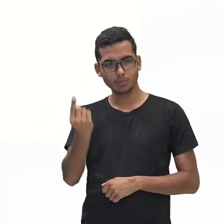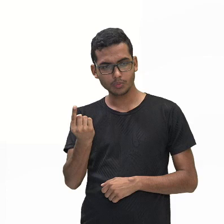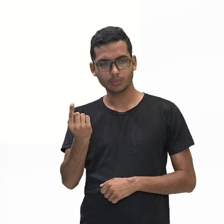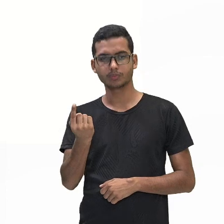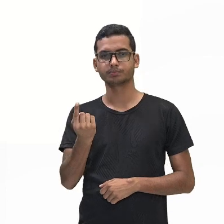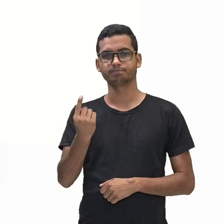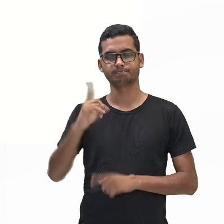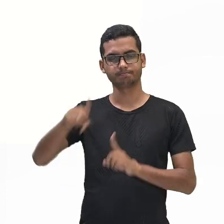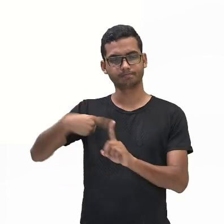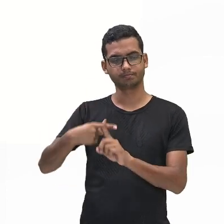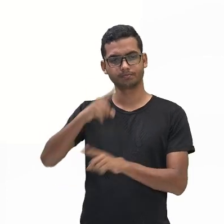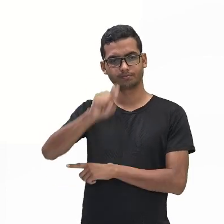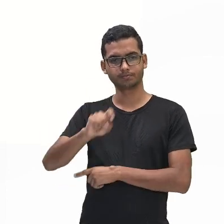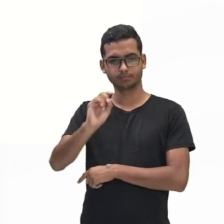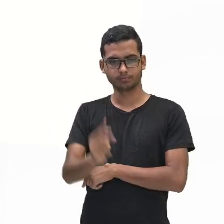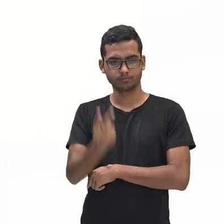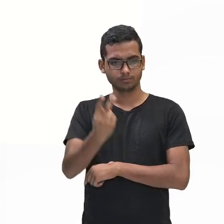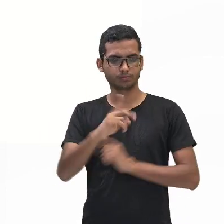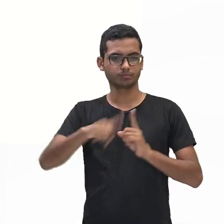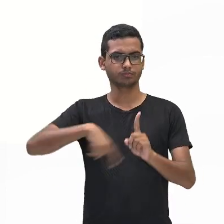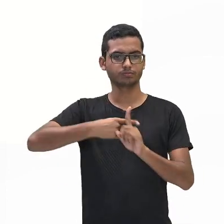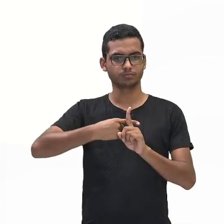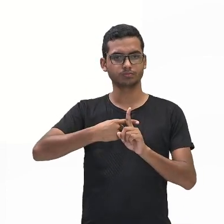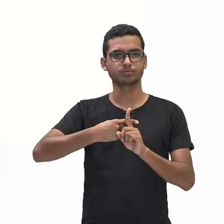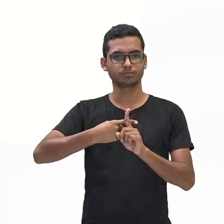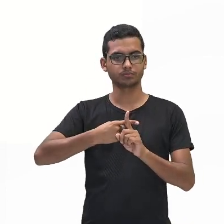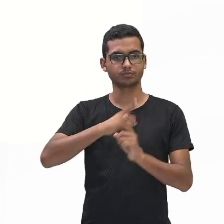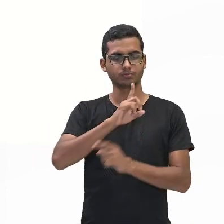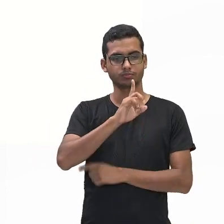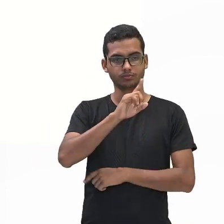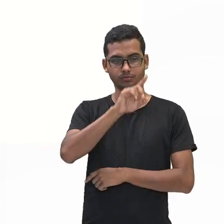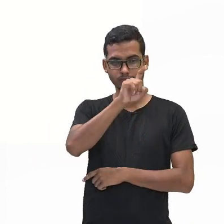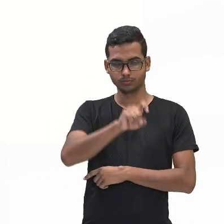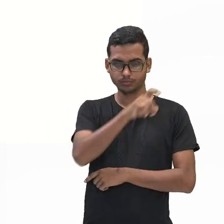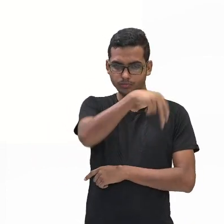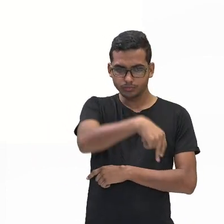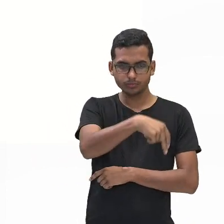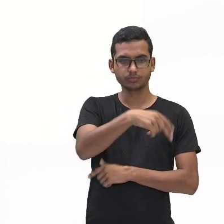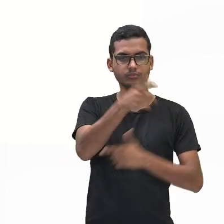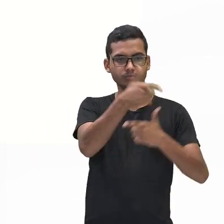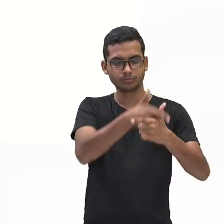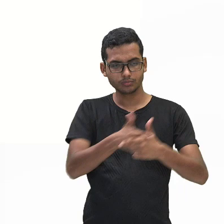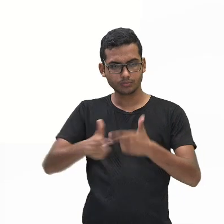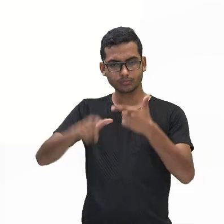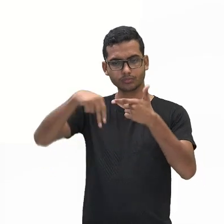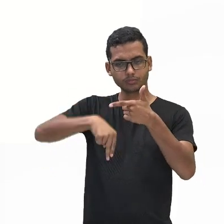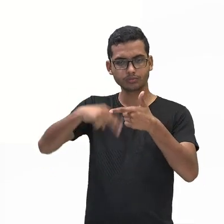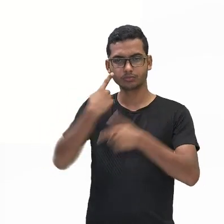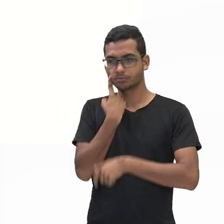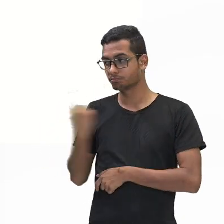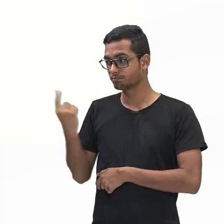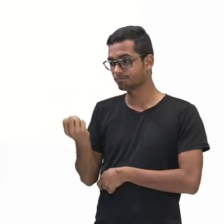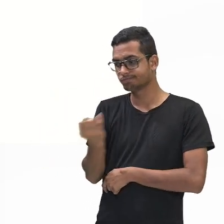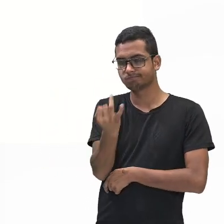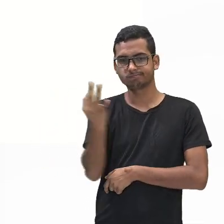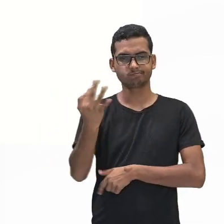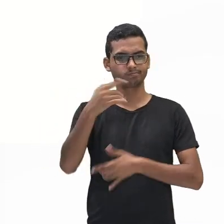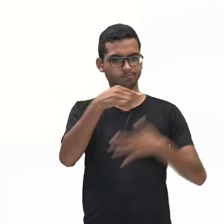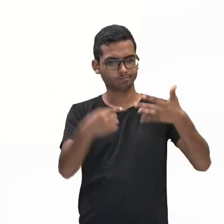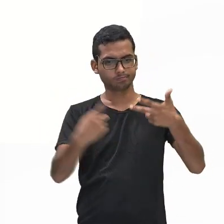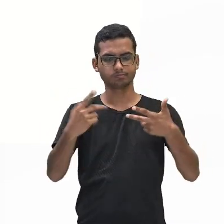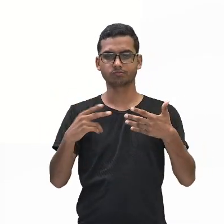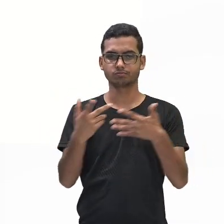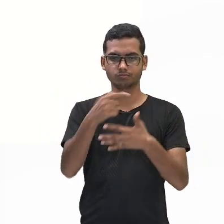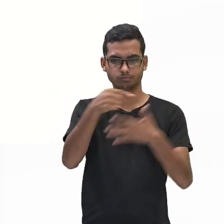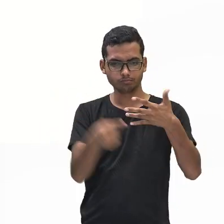por n. Então, nós vamos pegar aqui a quantidade de elementos que nós somamos e